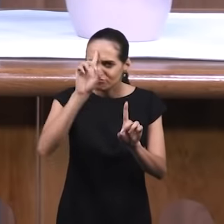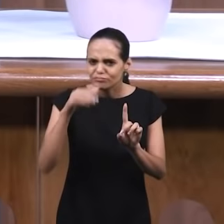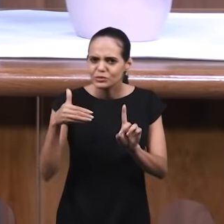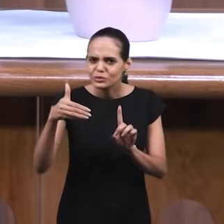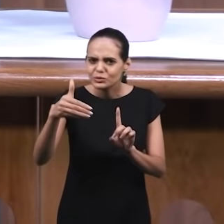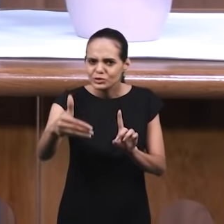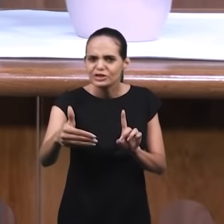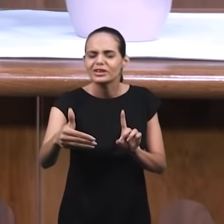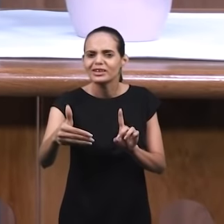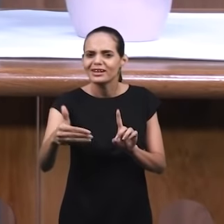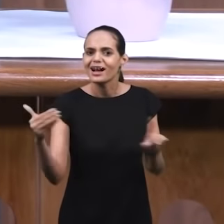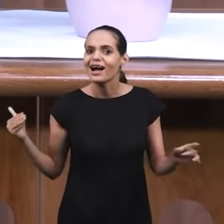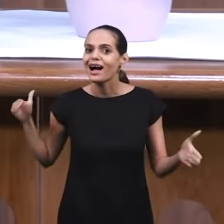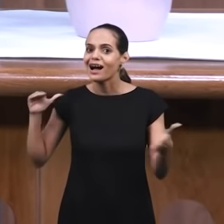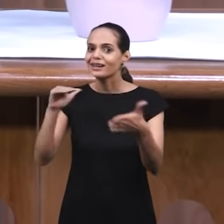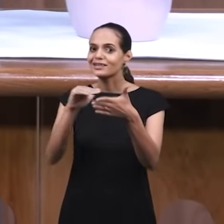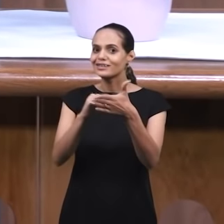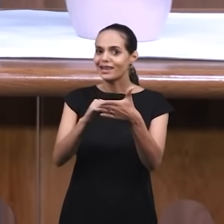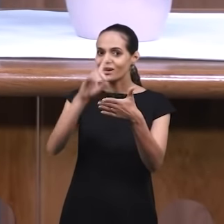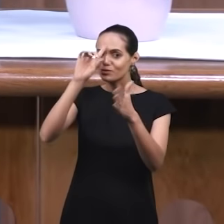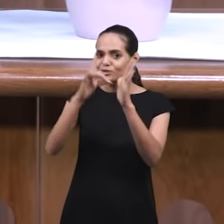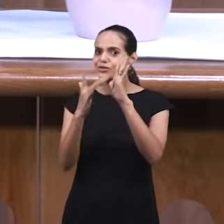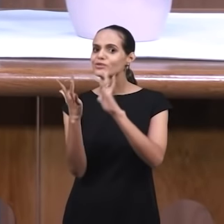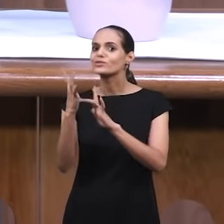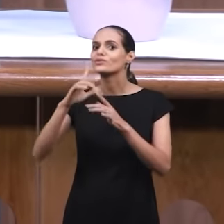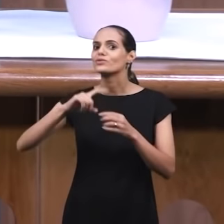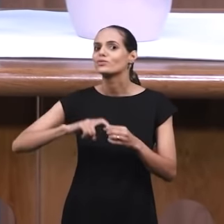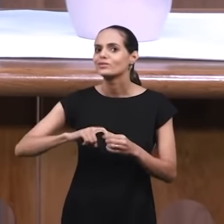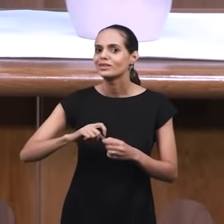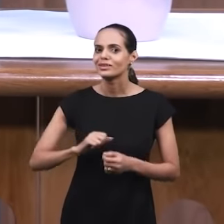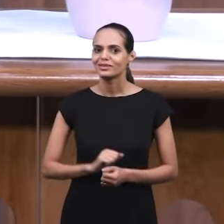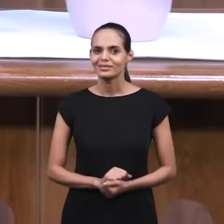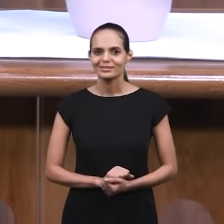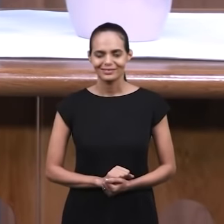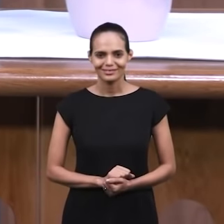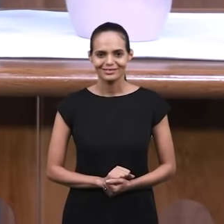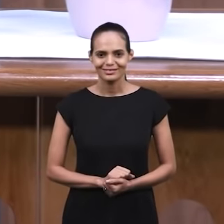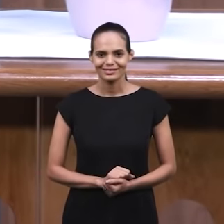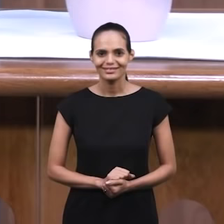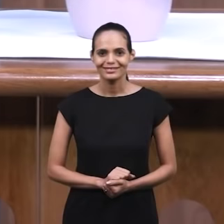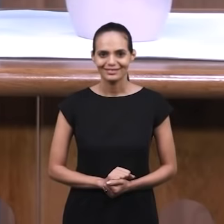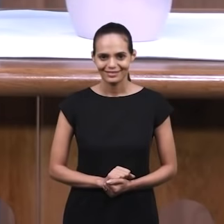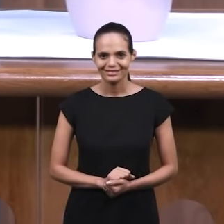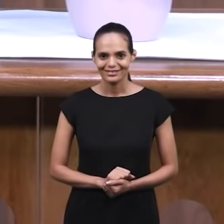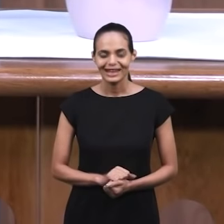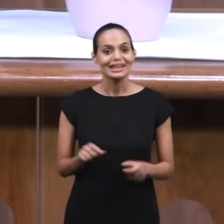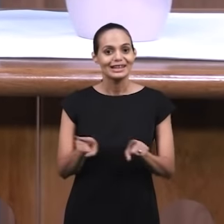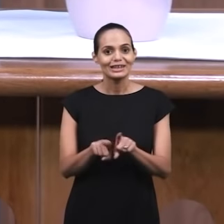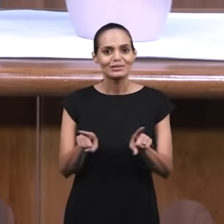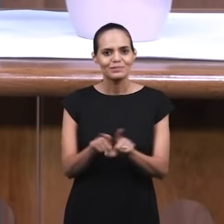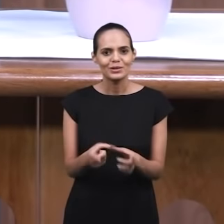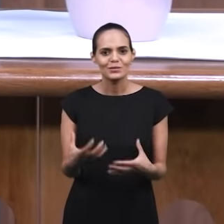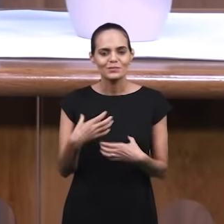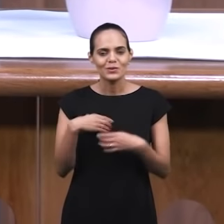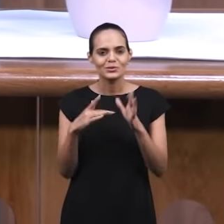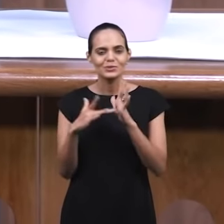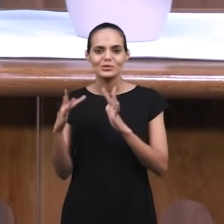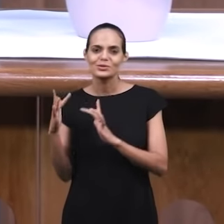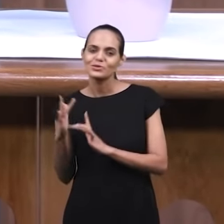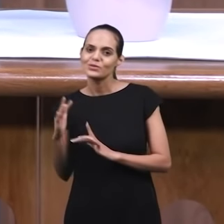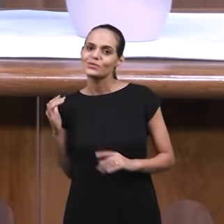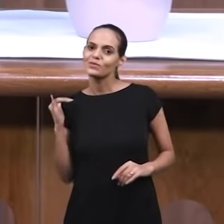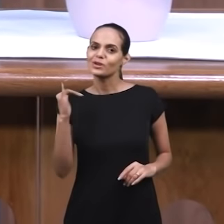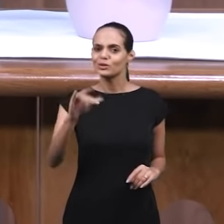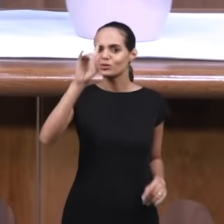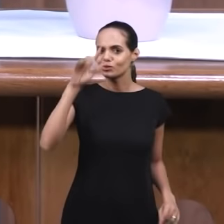até a consumação dos séculos." E a maneira como o Senhor Jesus usou para estar conosco todos os dias